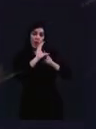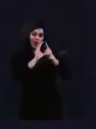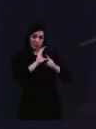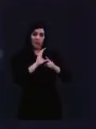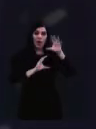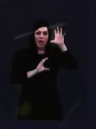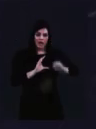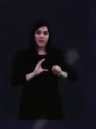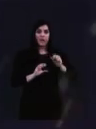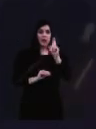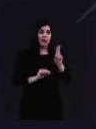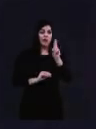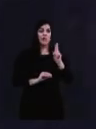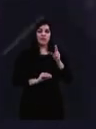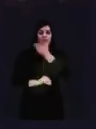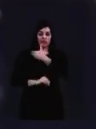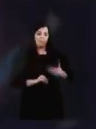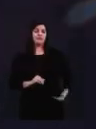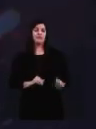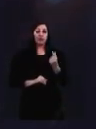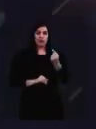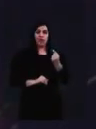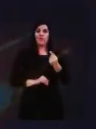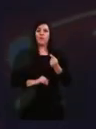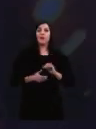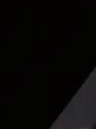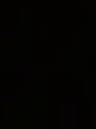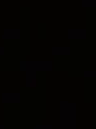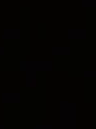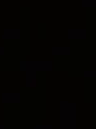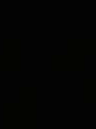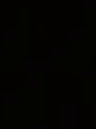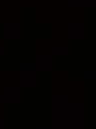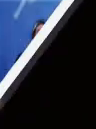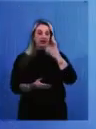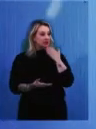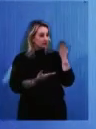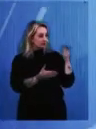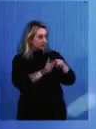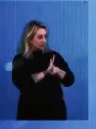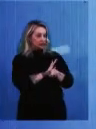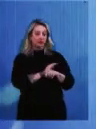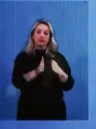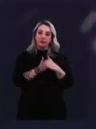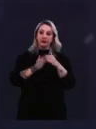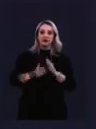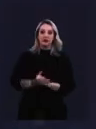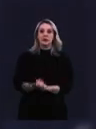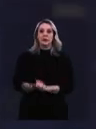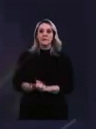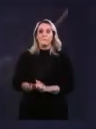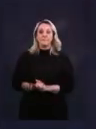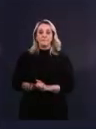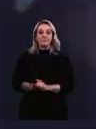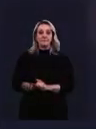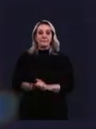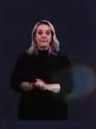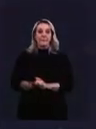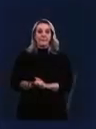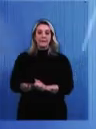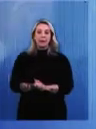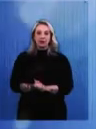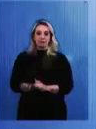dinheiro público, eu tenho a oportunidade agora de ajudar você. Nós vamos libertar nosso povo. O senhor fará a sua pergunta, por favor. Por